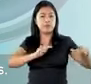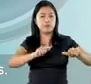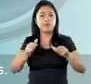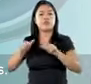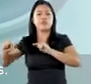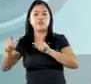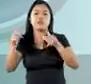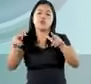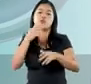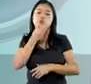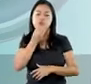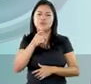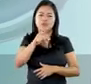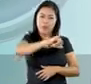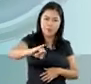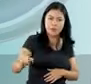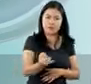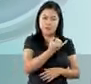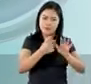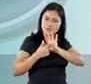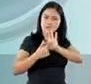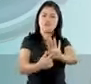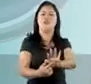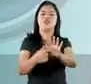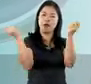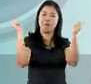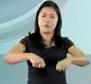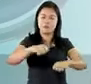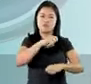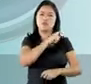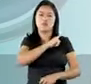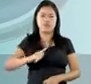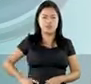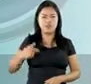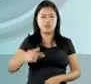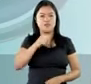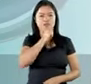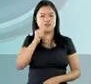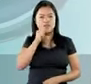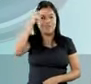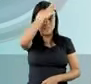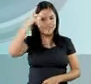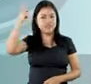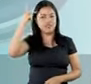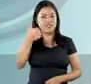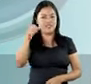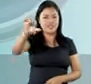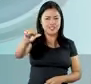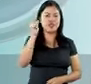mesma função que os homens. Me dê a oportunidade de demonstrar a nossa capacidade em governar Macapá.